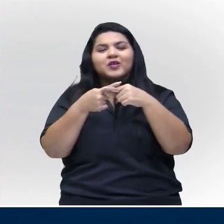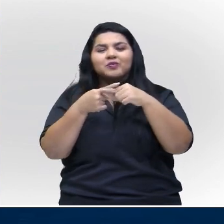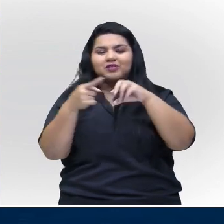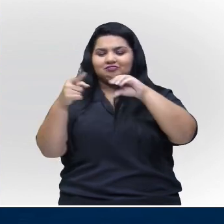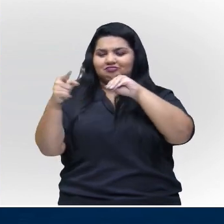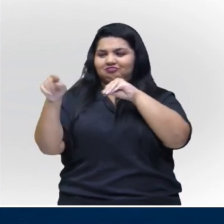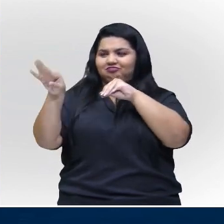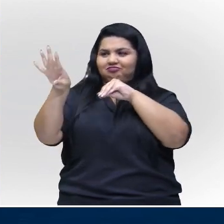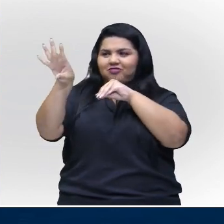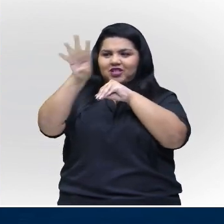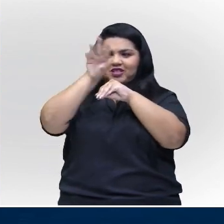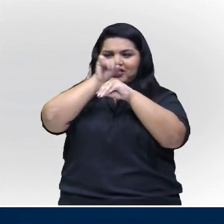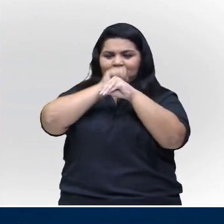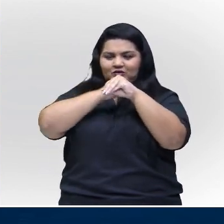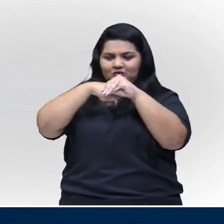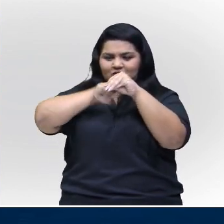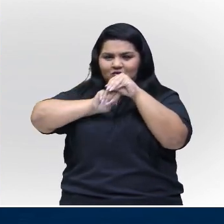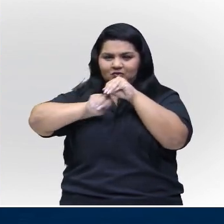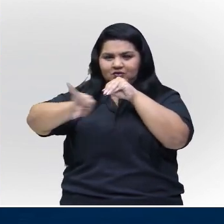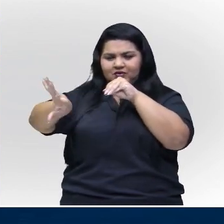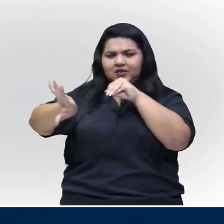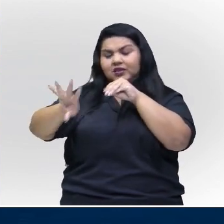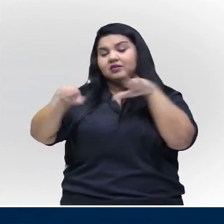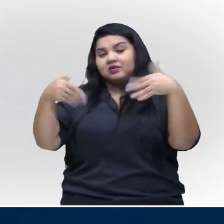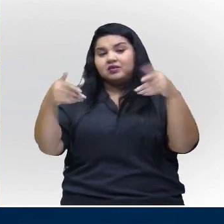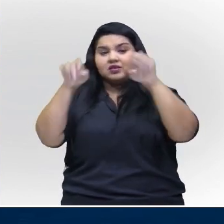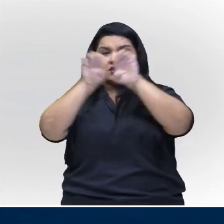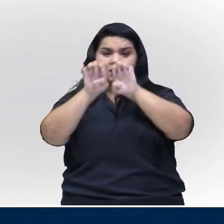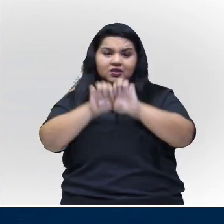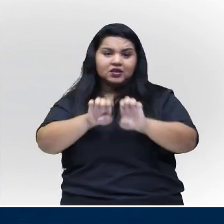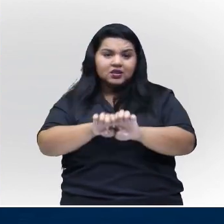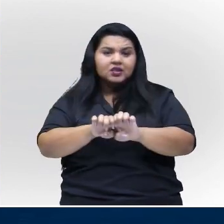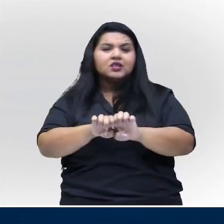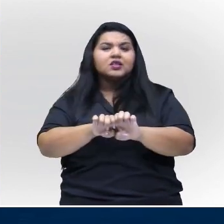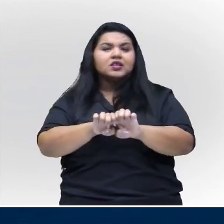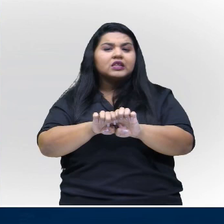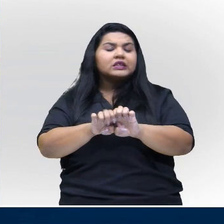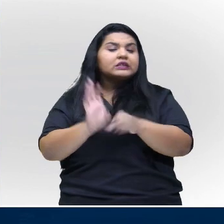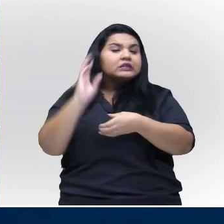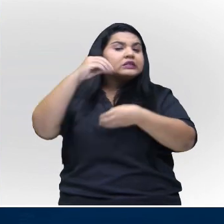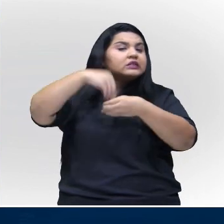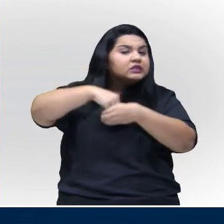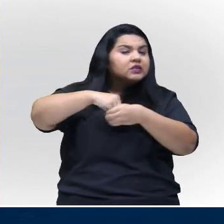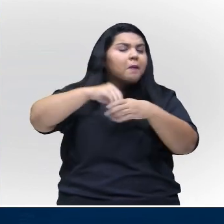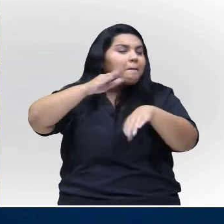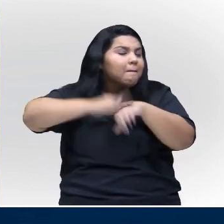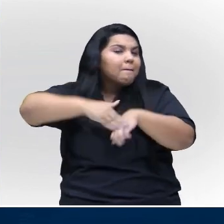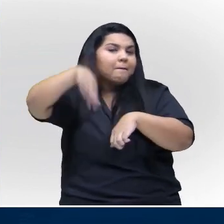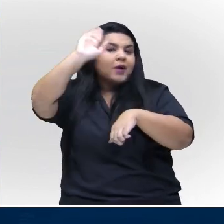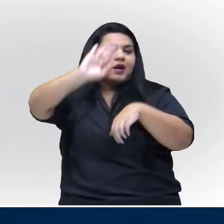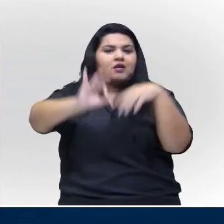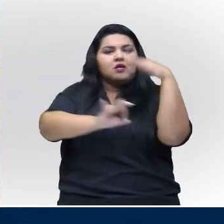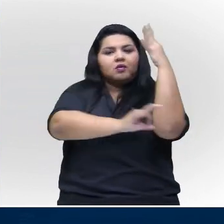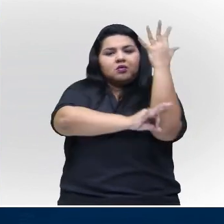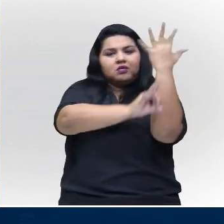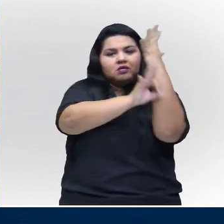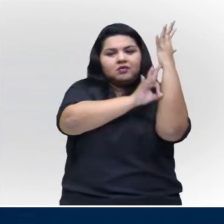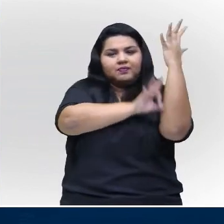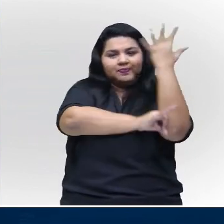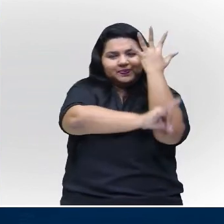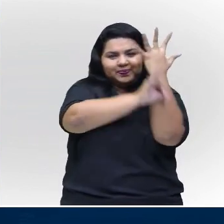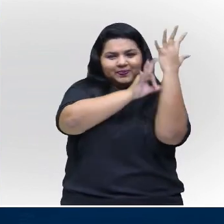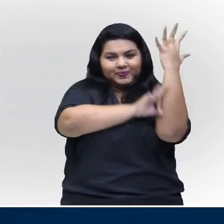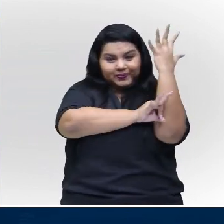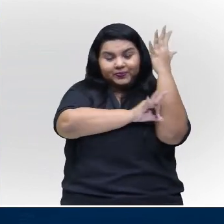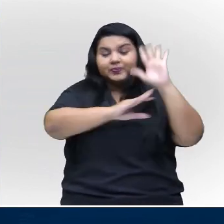cloroplastos. Muito bem. Então, essa estrutura ela vai ser mais abundante nas células vegetais, como está dizendo aí a nossa informação.